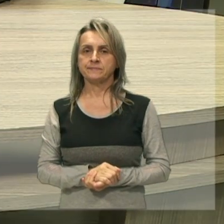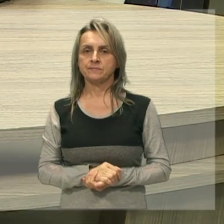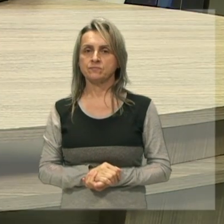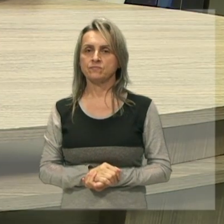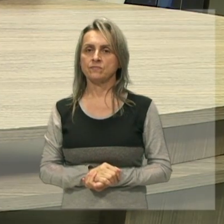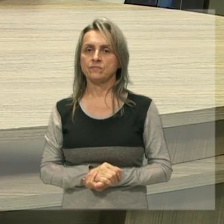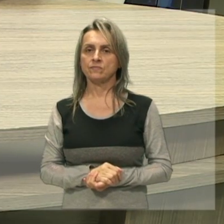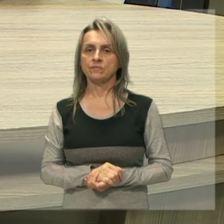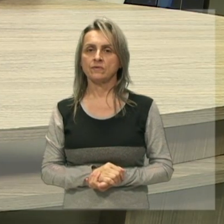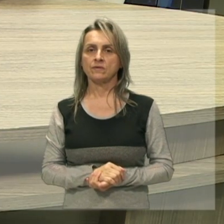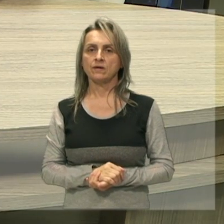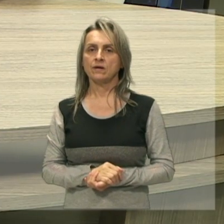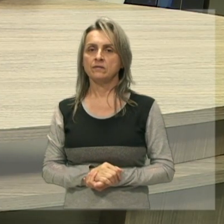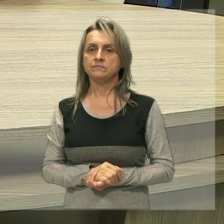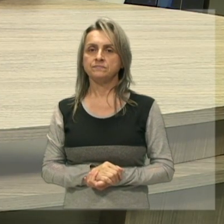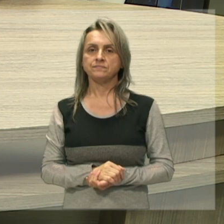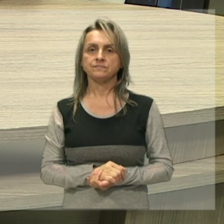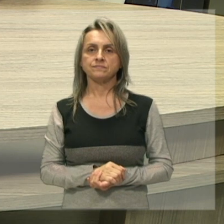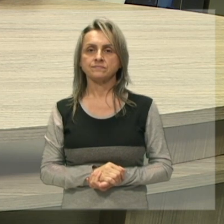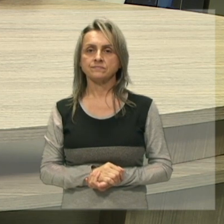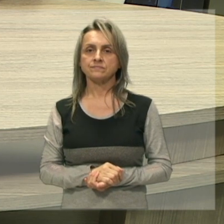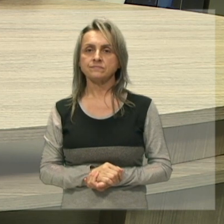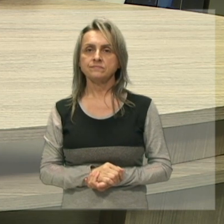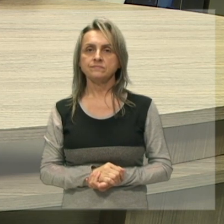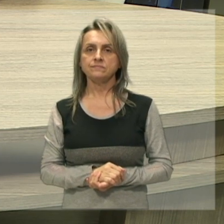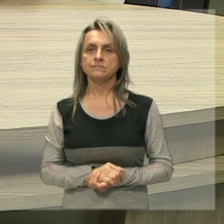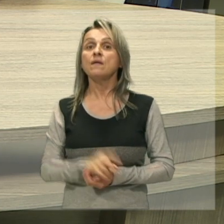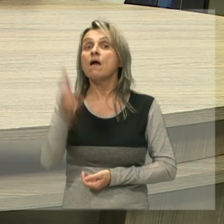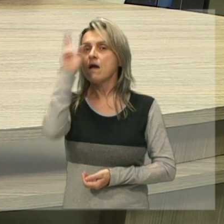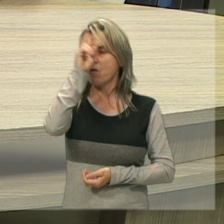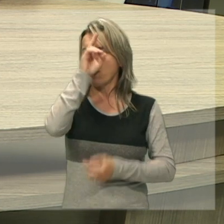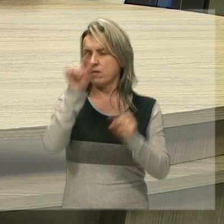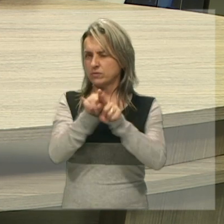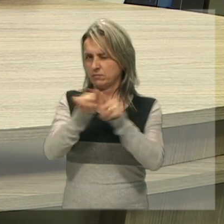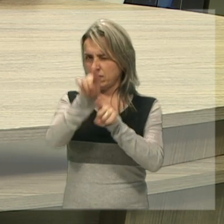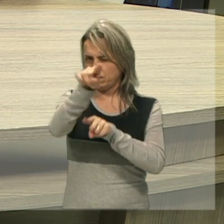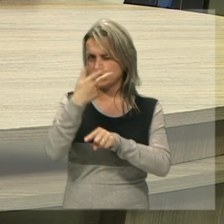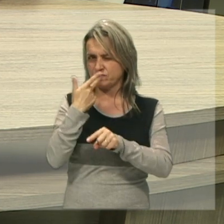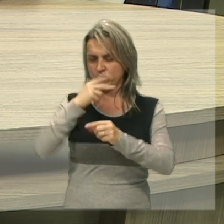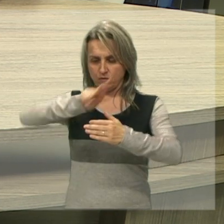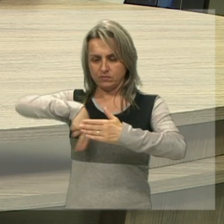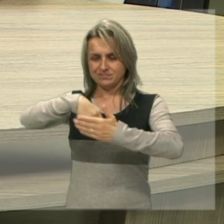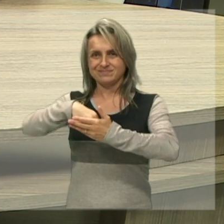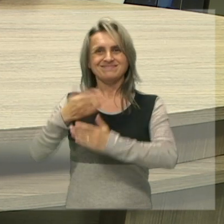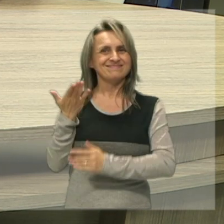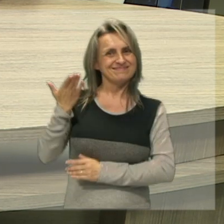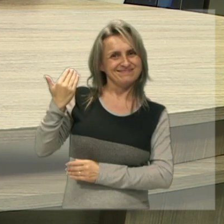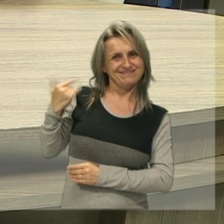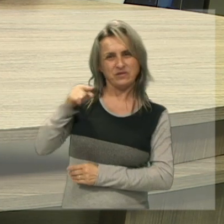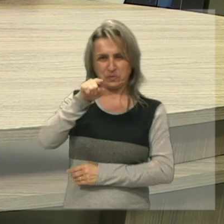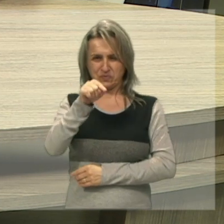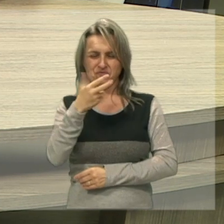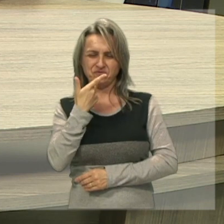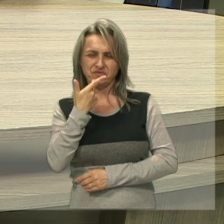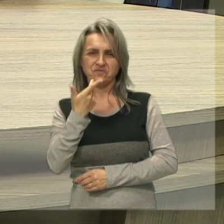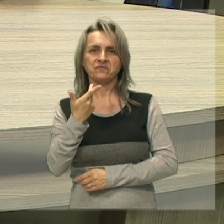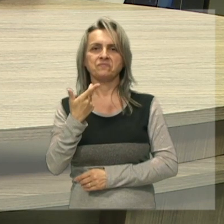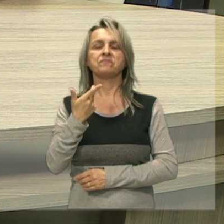No caso, assim, eu lembro que você falou também na tribuna aqui, quando esteve aqui dando esse seu, digamos assim,